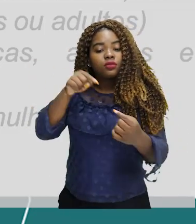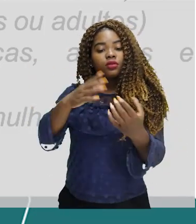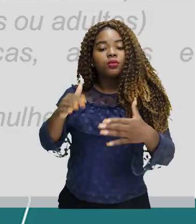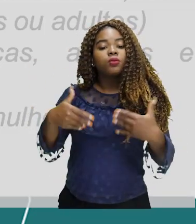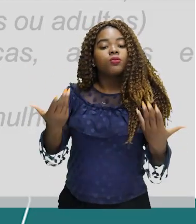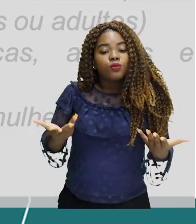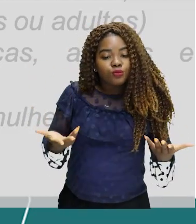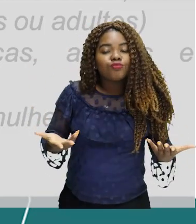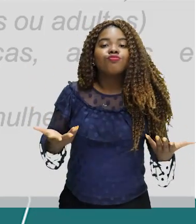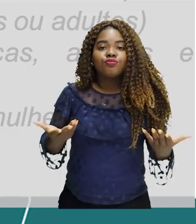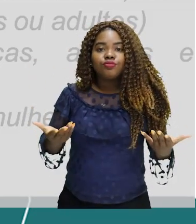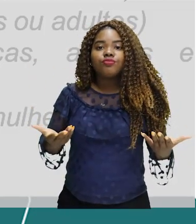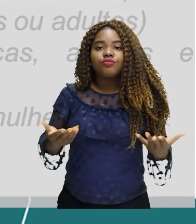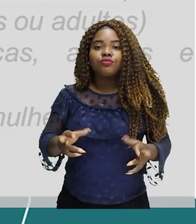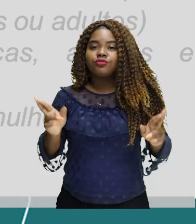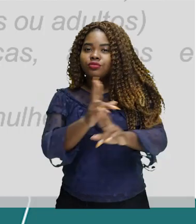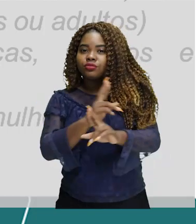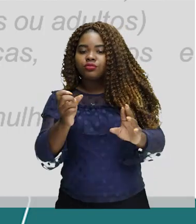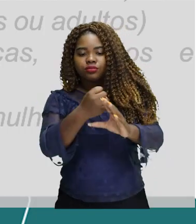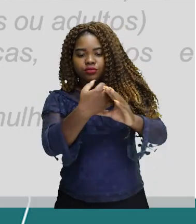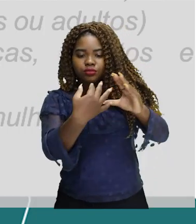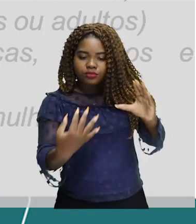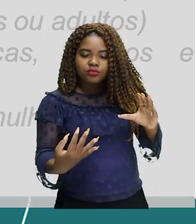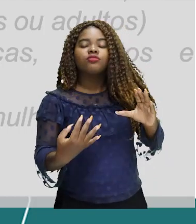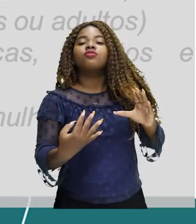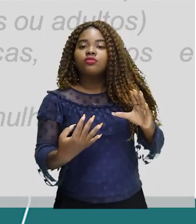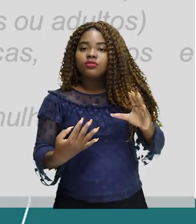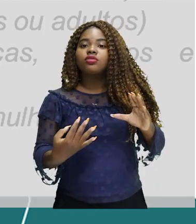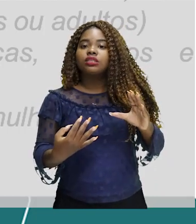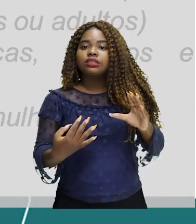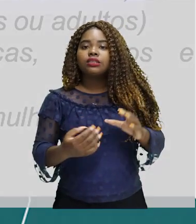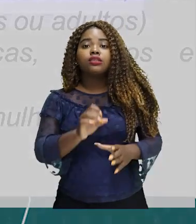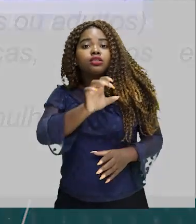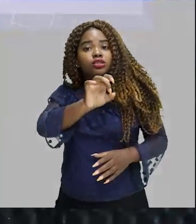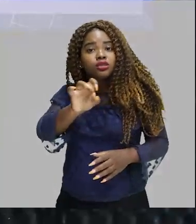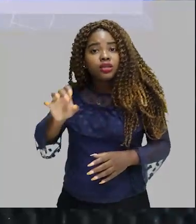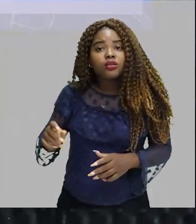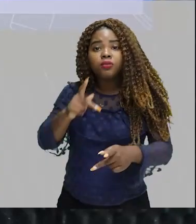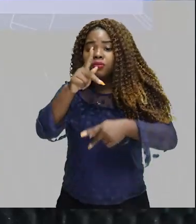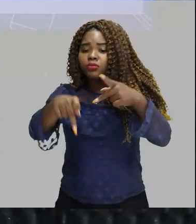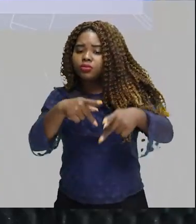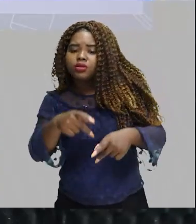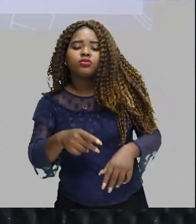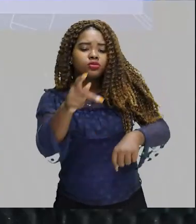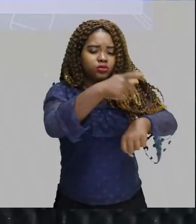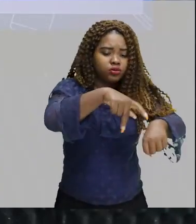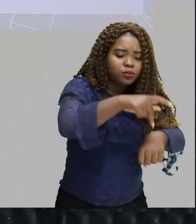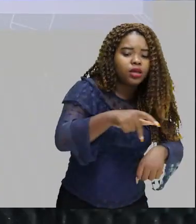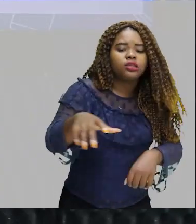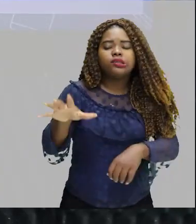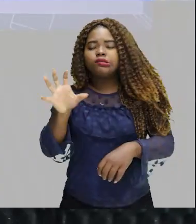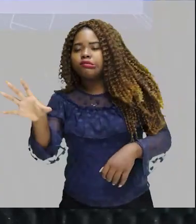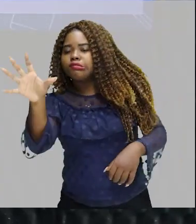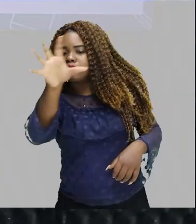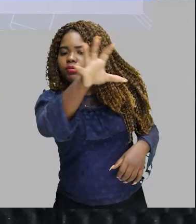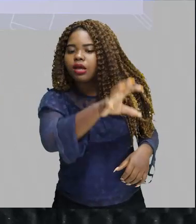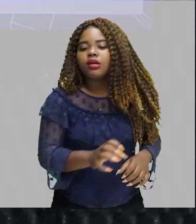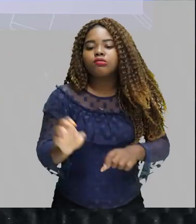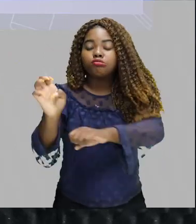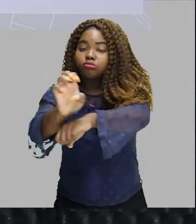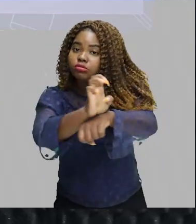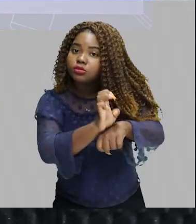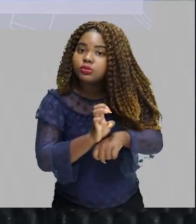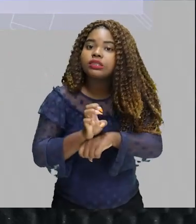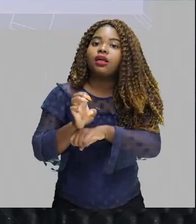de evidenciar as características demográficas da população de um país, de uma região, de um estado.